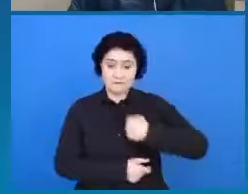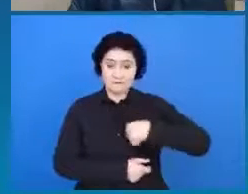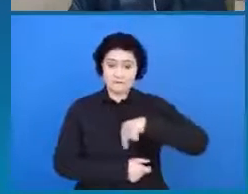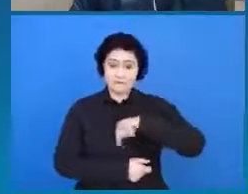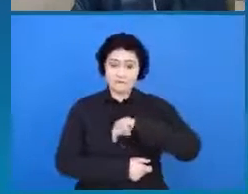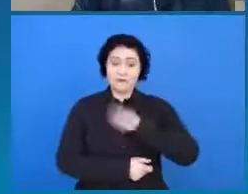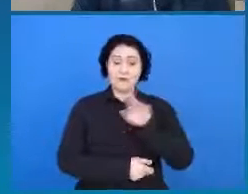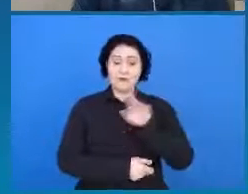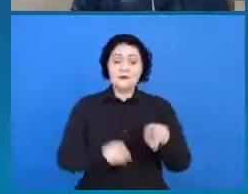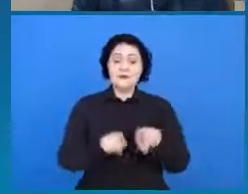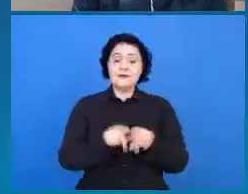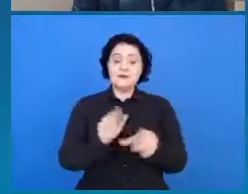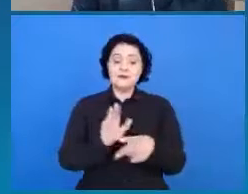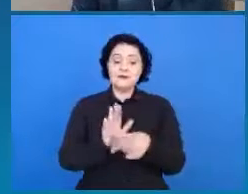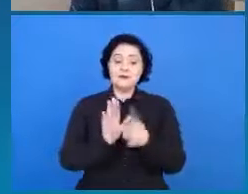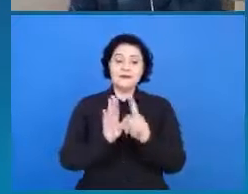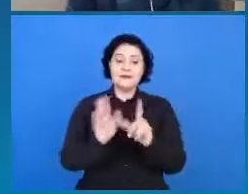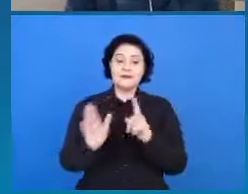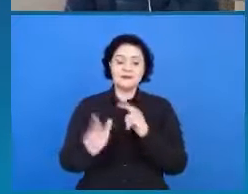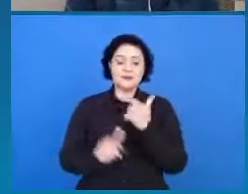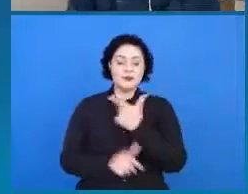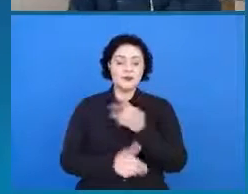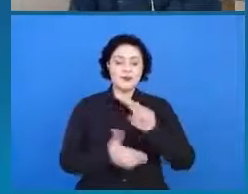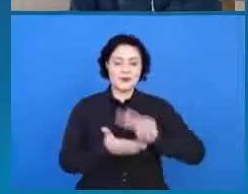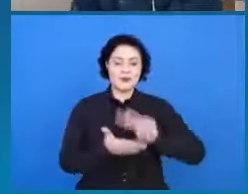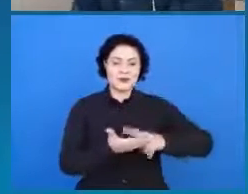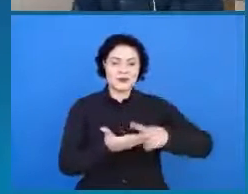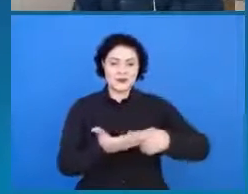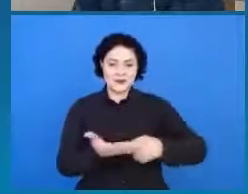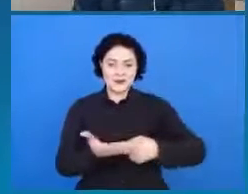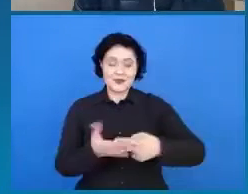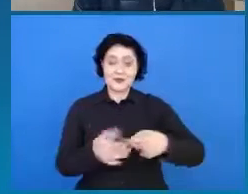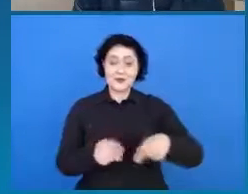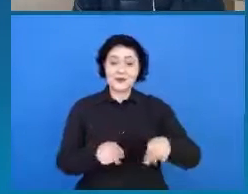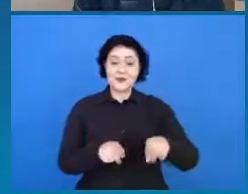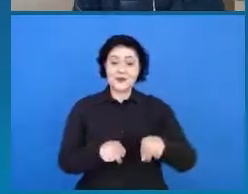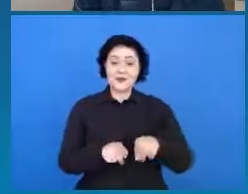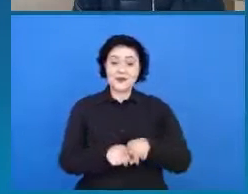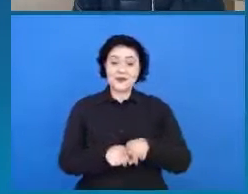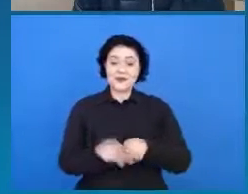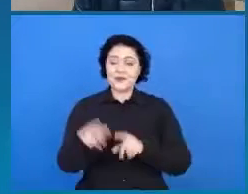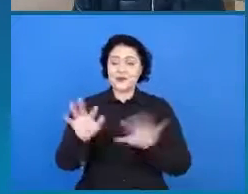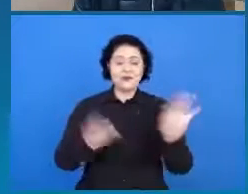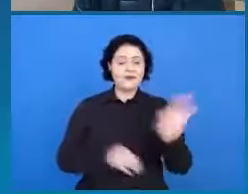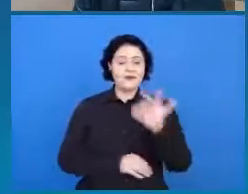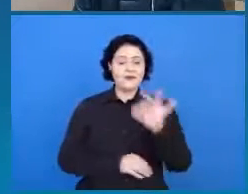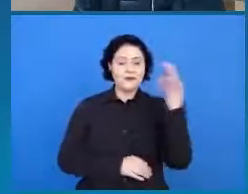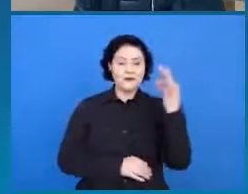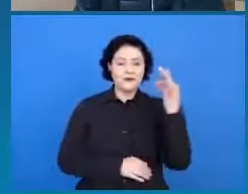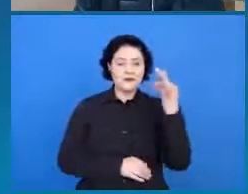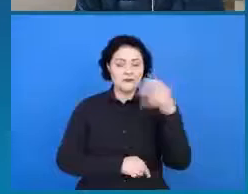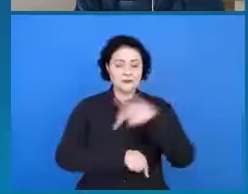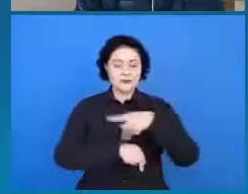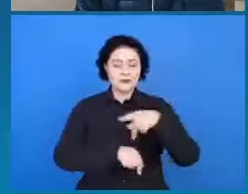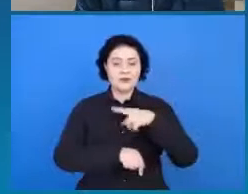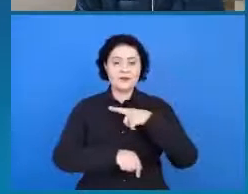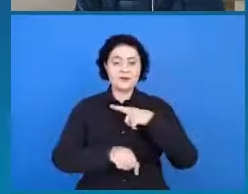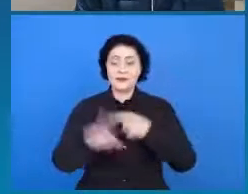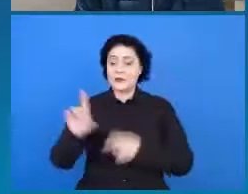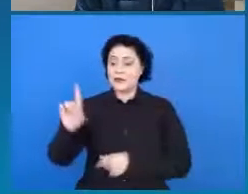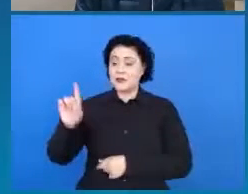já tivemos na anteriormente outros tradutores no francês nós estamos com